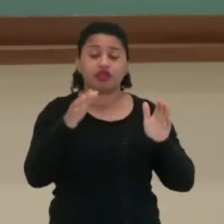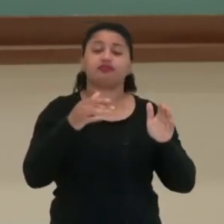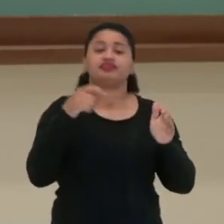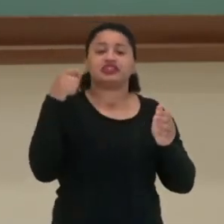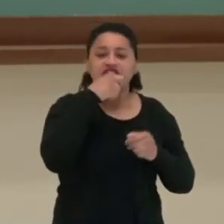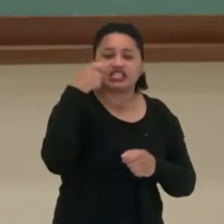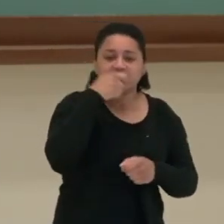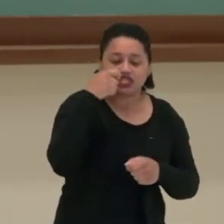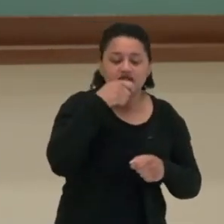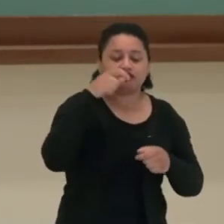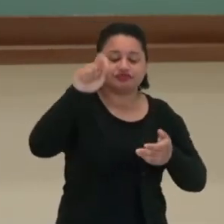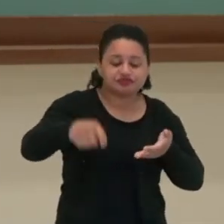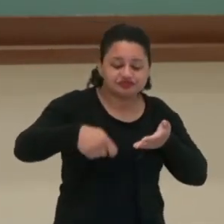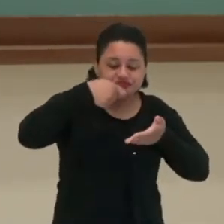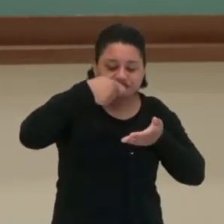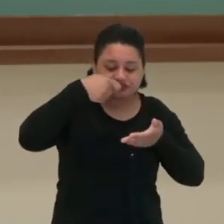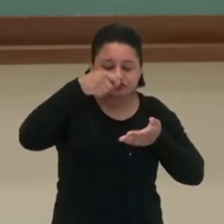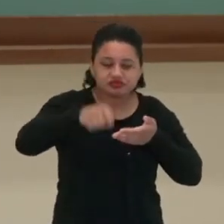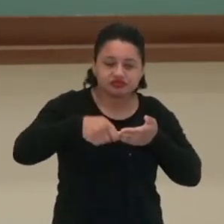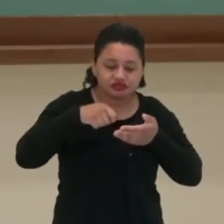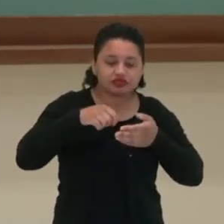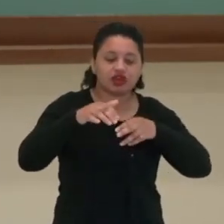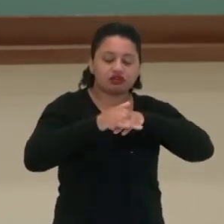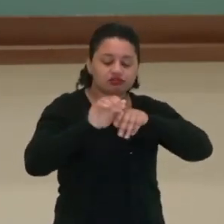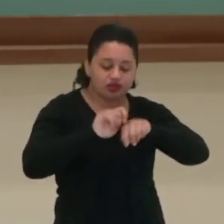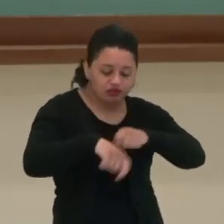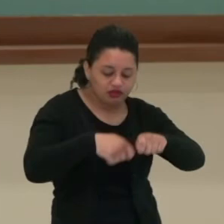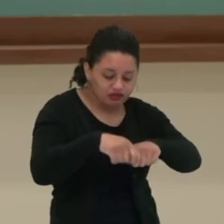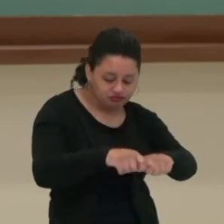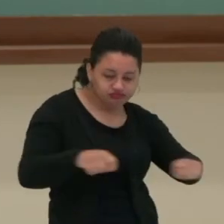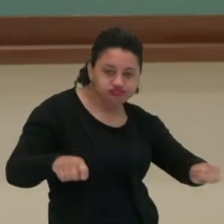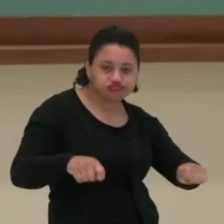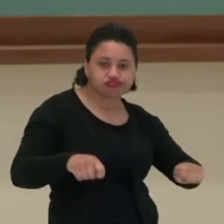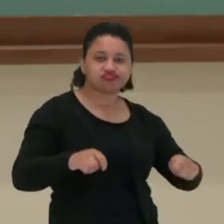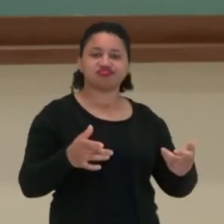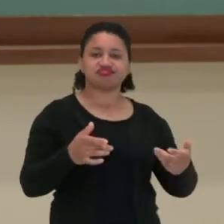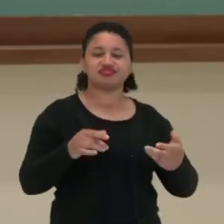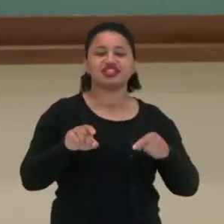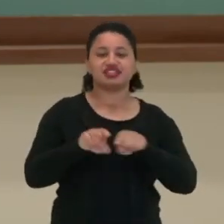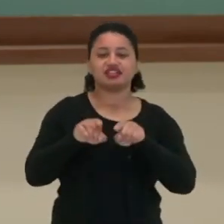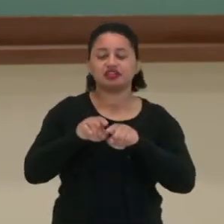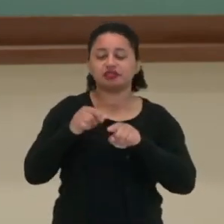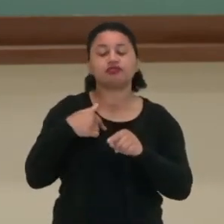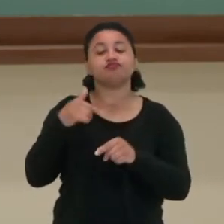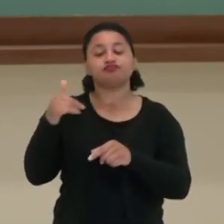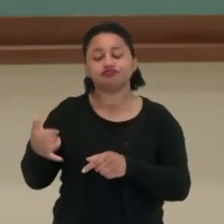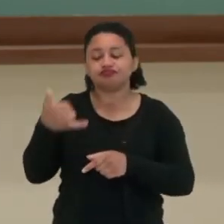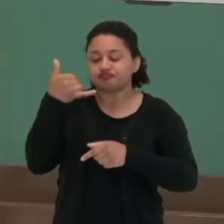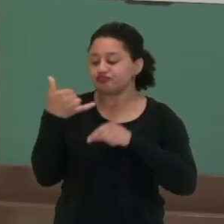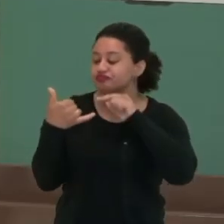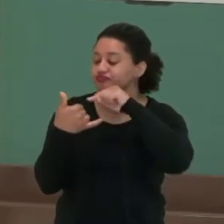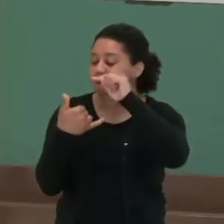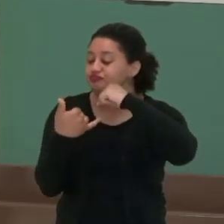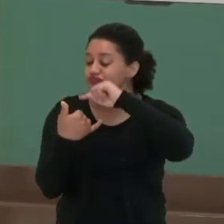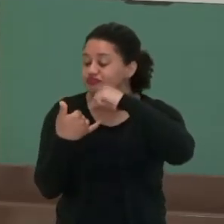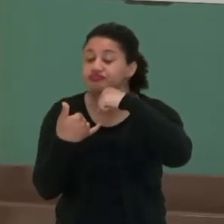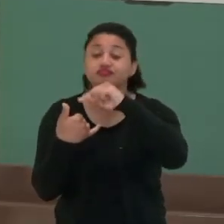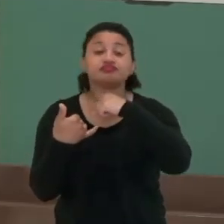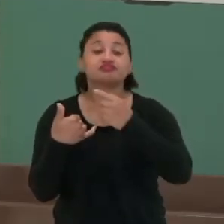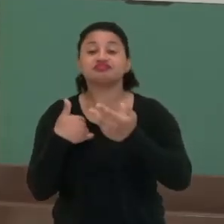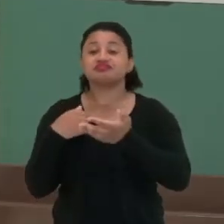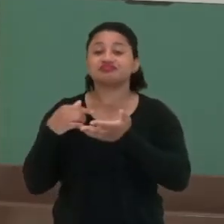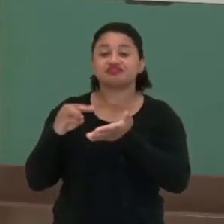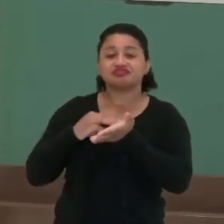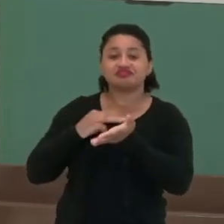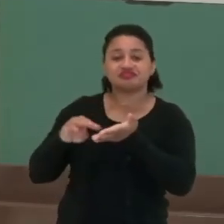a boca, amarrar o calçado, pegar o telefone e ver as mensagens. Quantas coisas